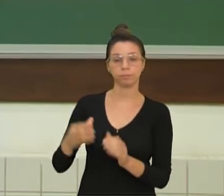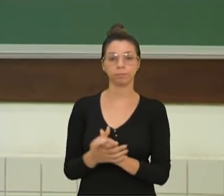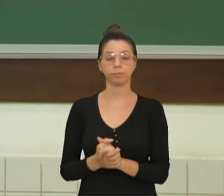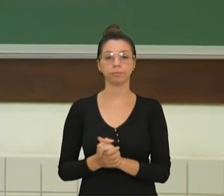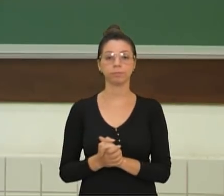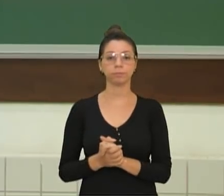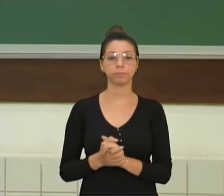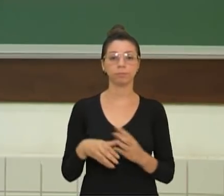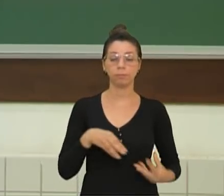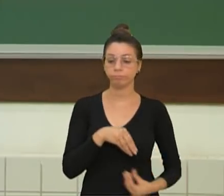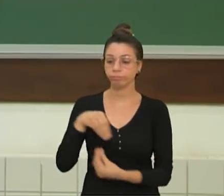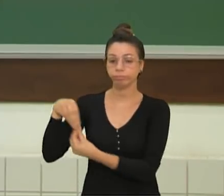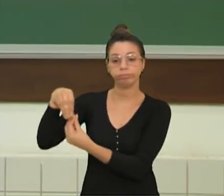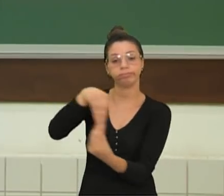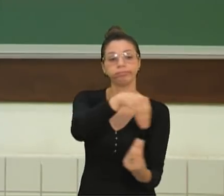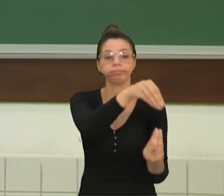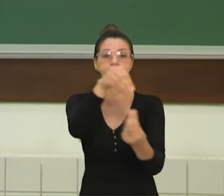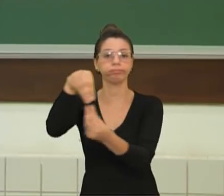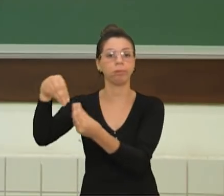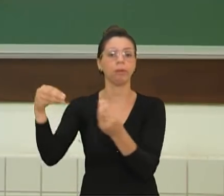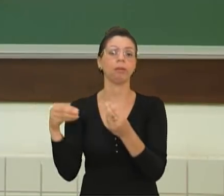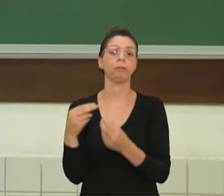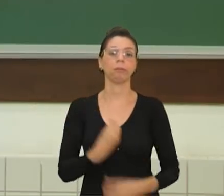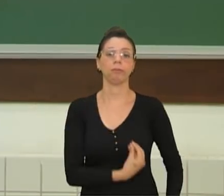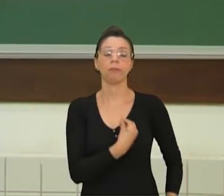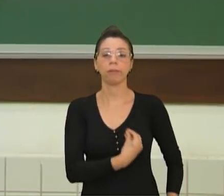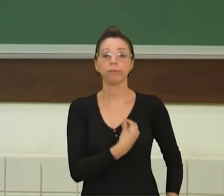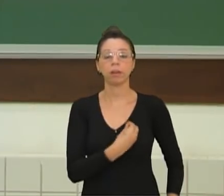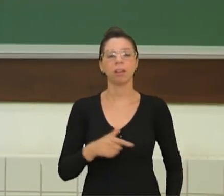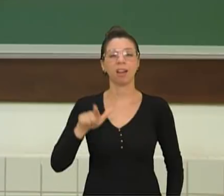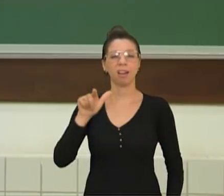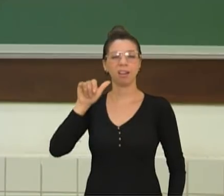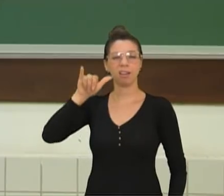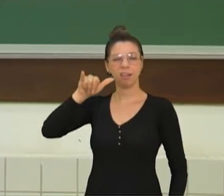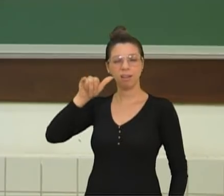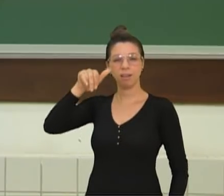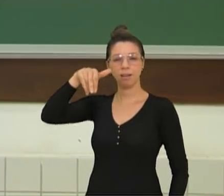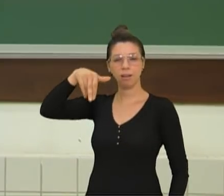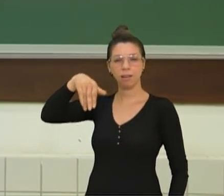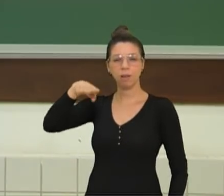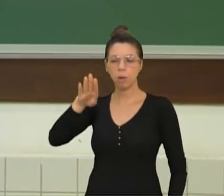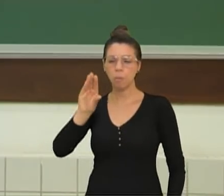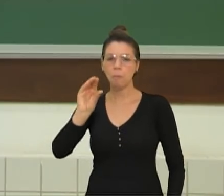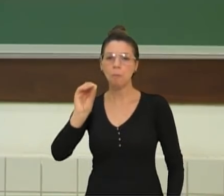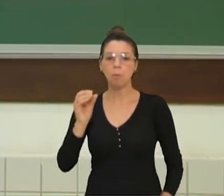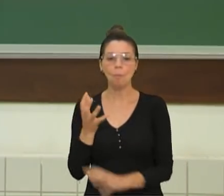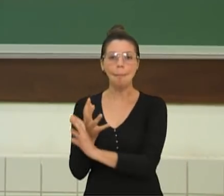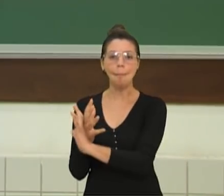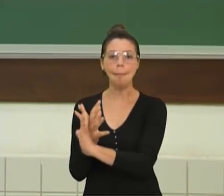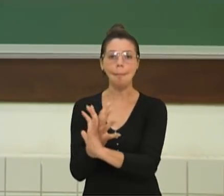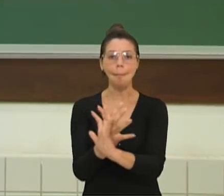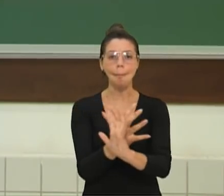viver, digamos, numa situação de limbo, que é uma situação do nada, ou